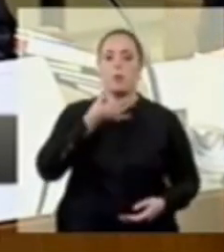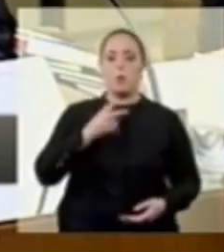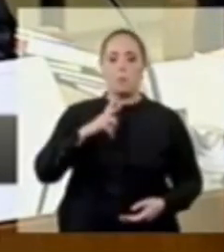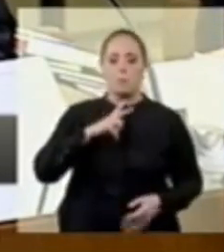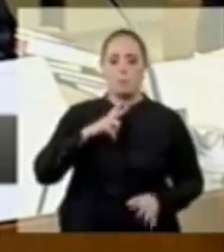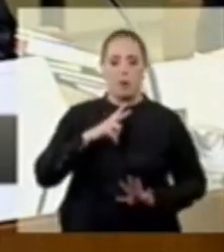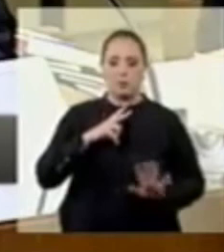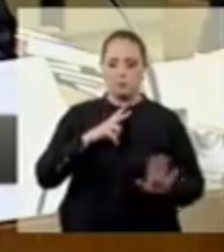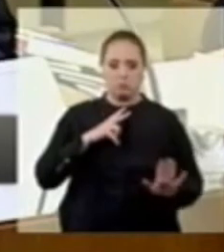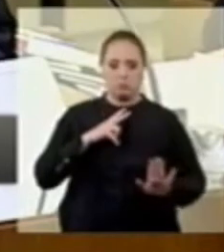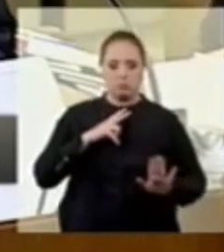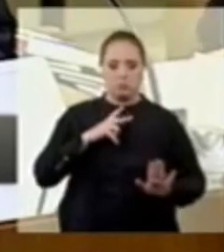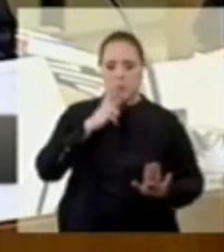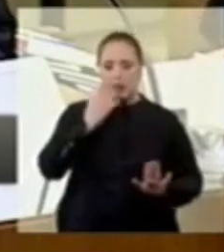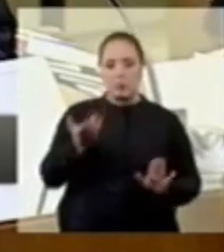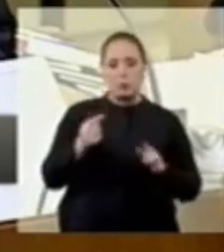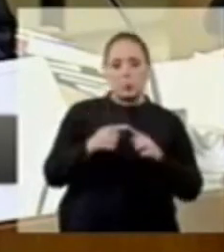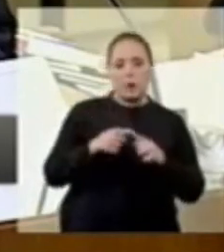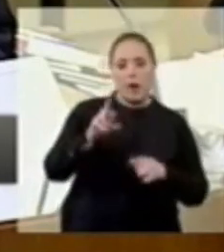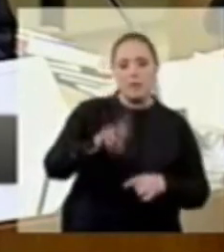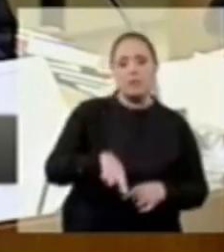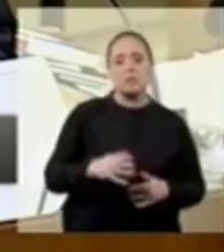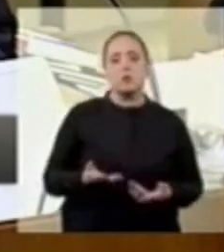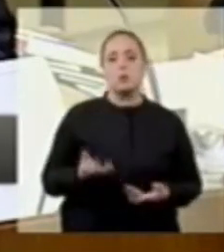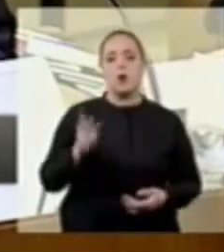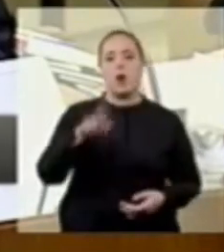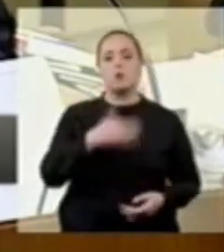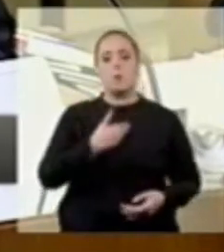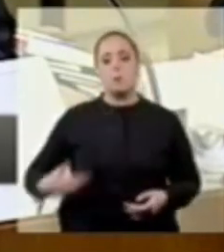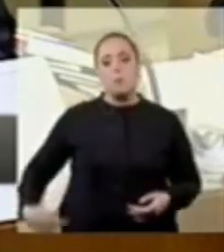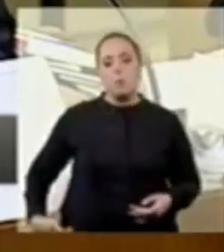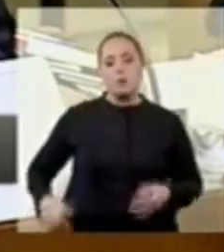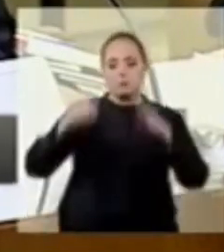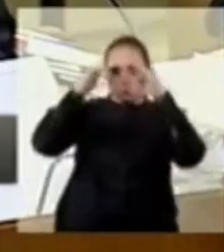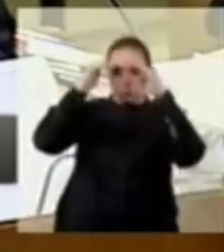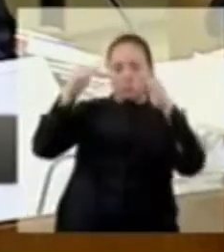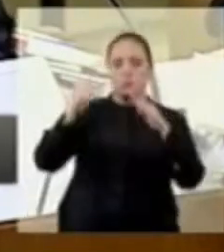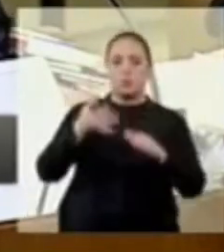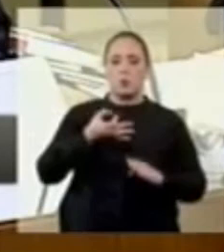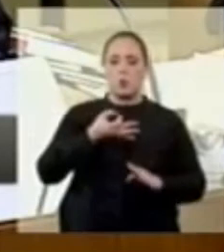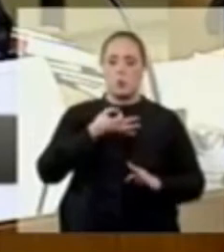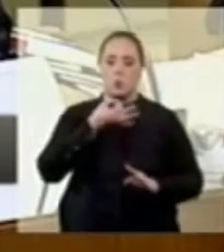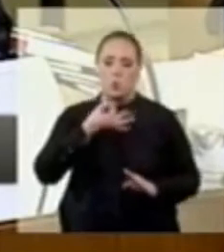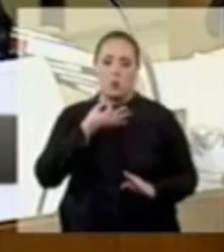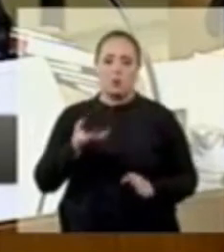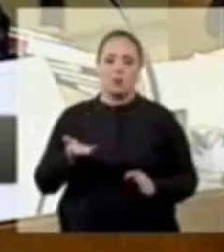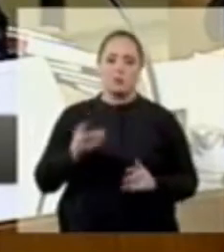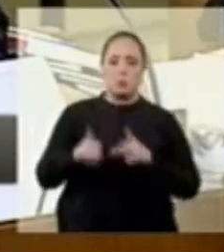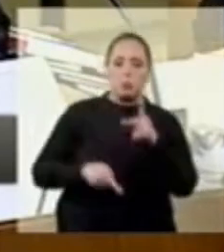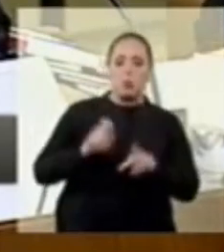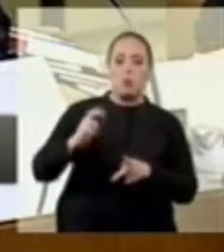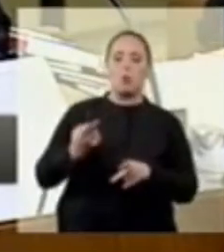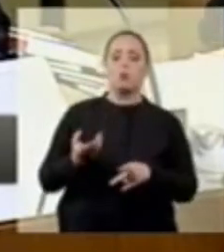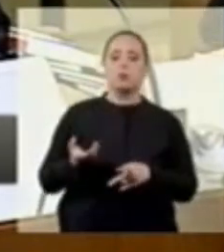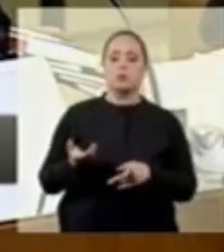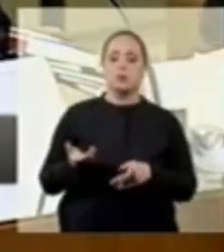de assegurar a razão de assegurar a razão pública de assegurar a razão da constituição por